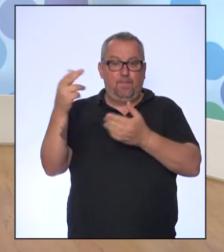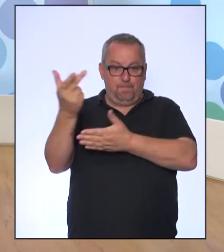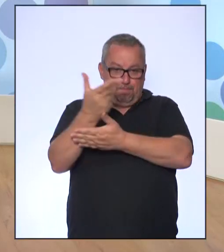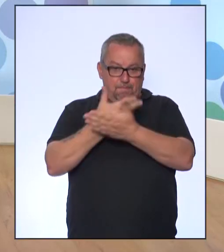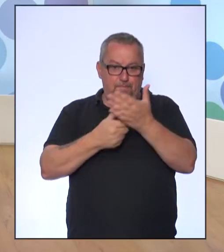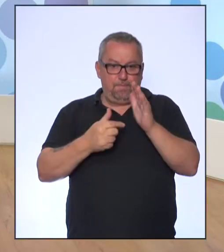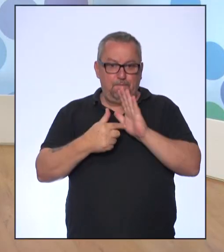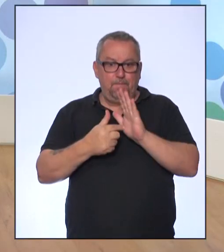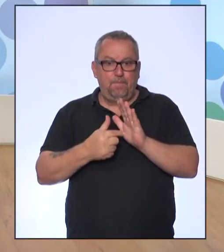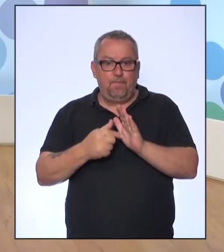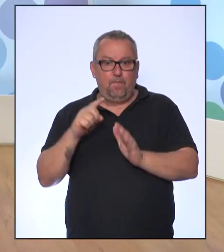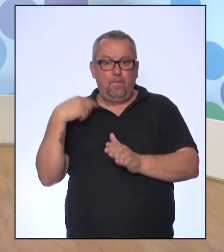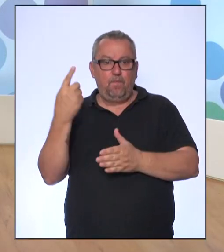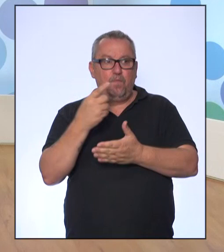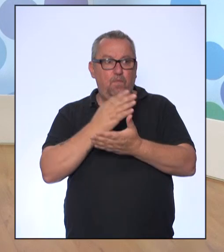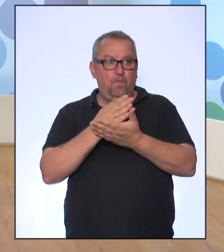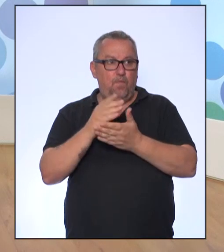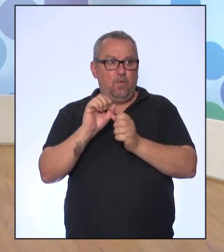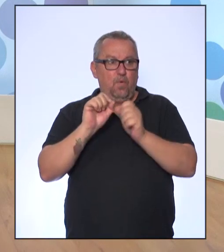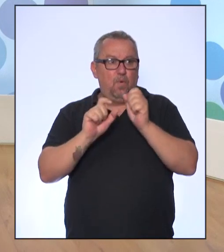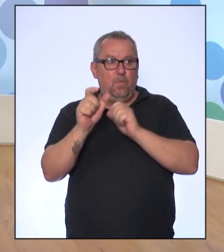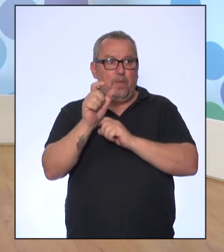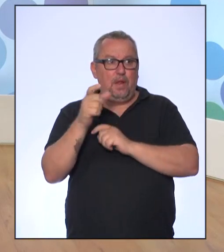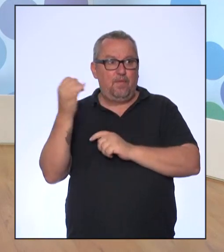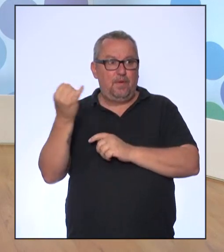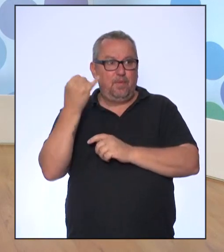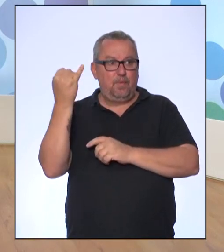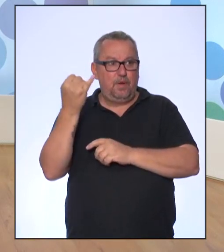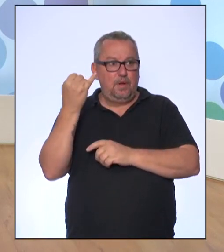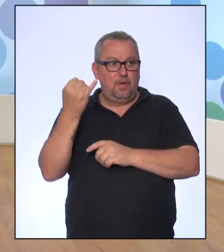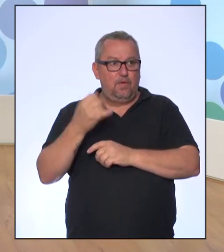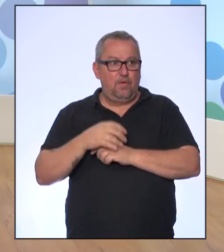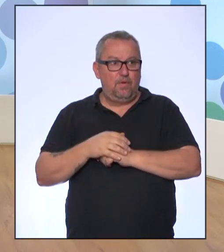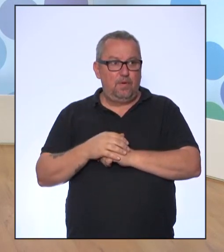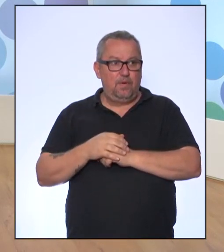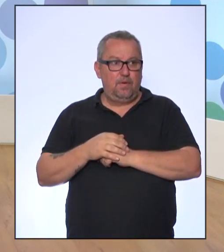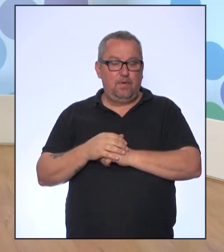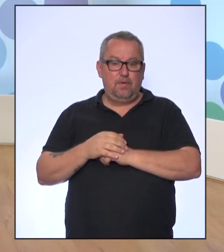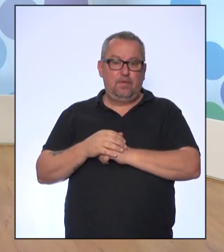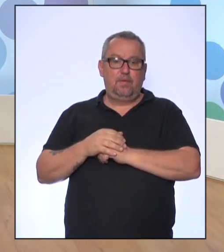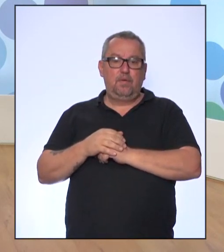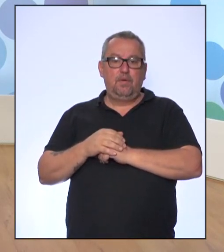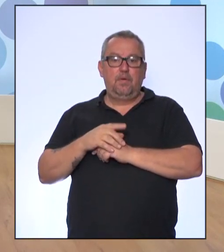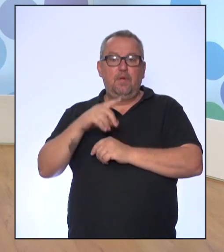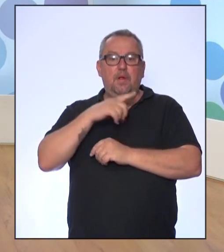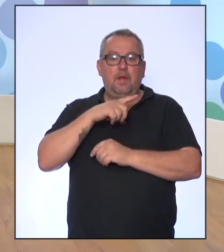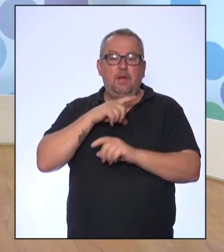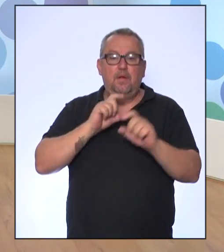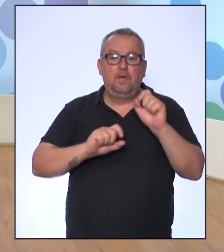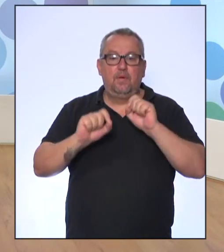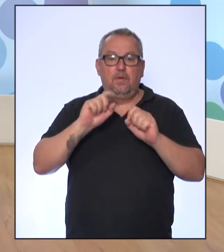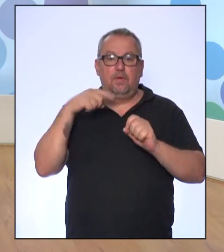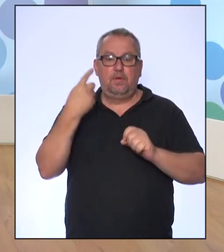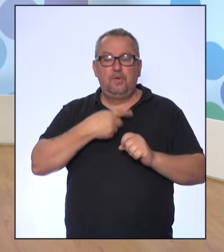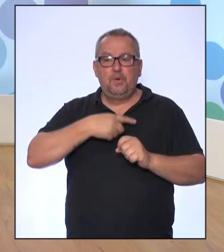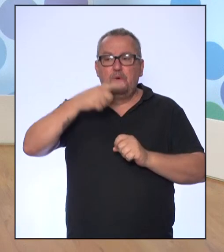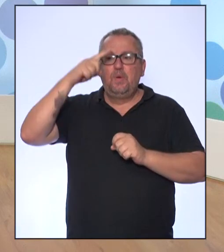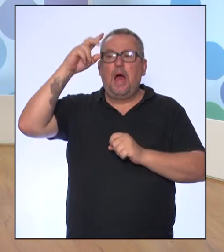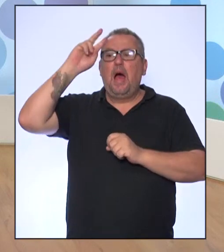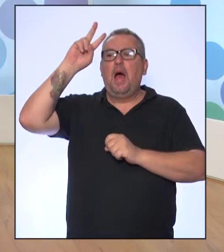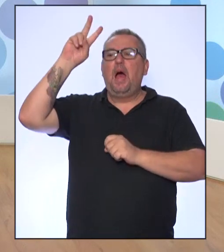para vocês, que nós começamos apenas com palavras-chave. E aí, essas palavras-chave, elas fazem com que a gente lembre